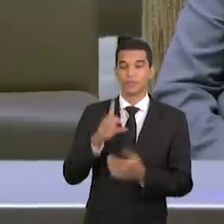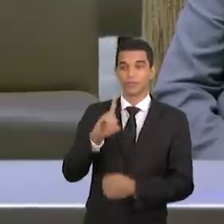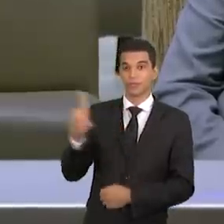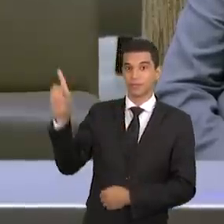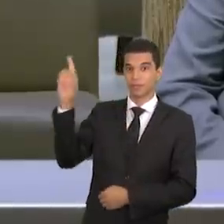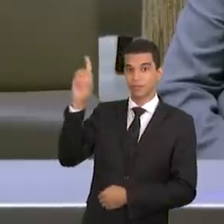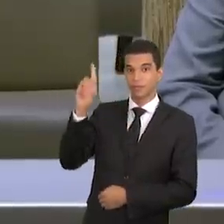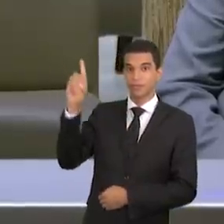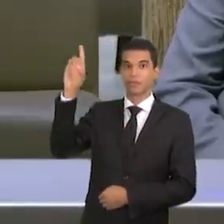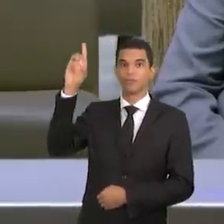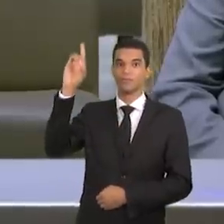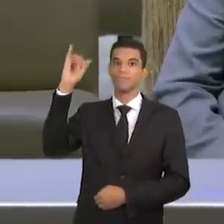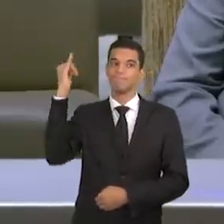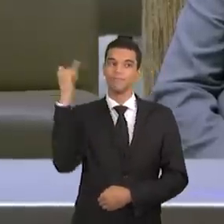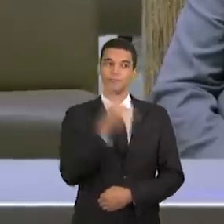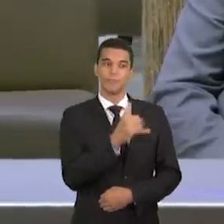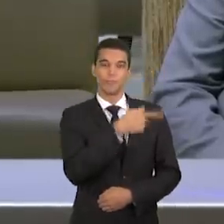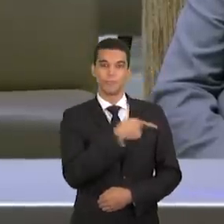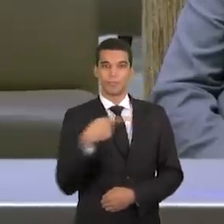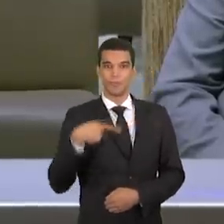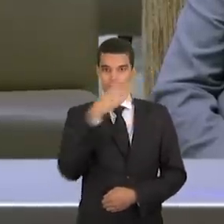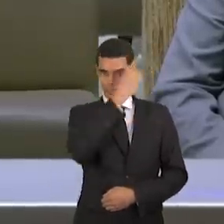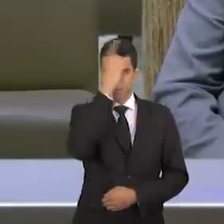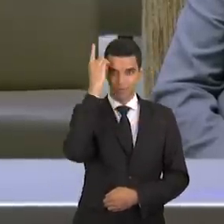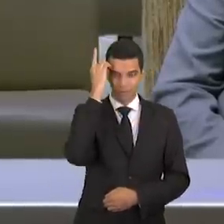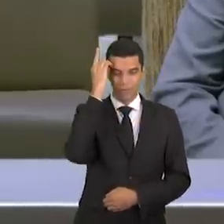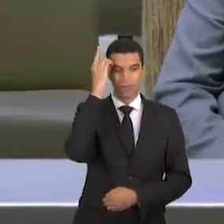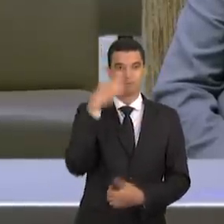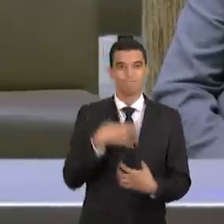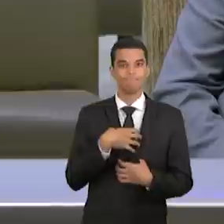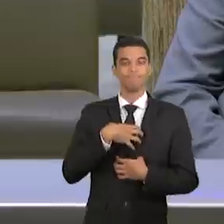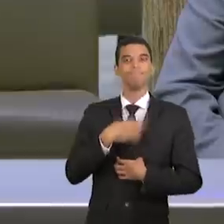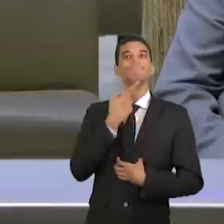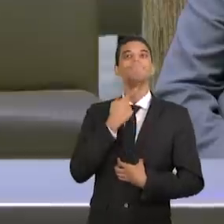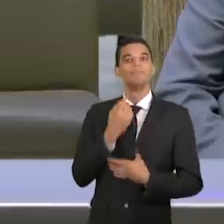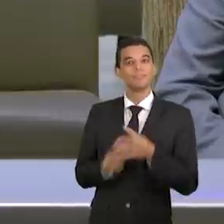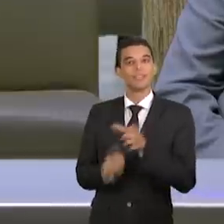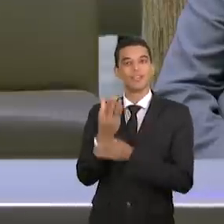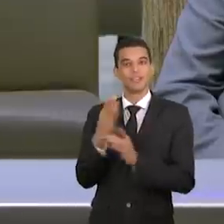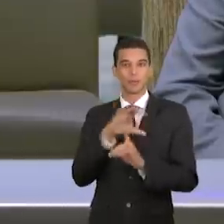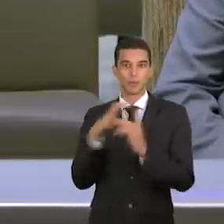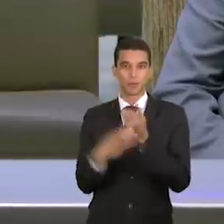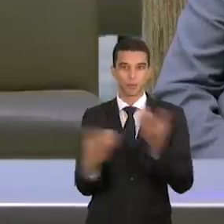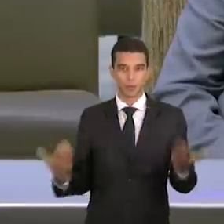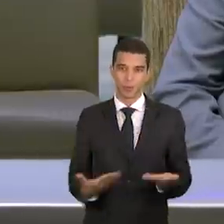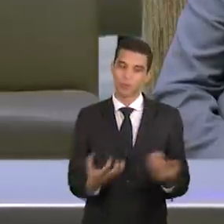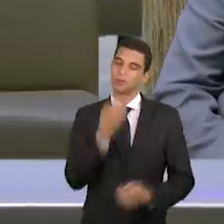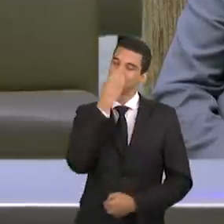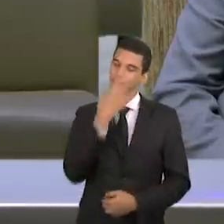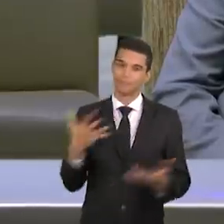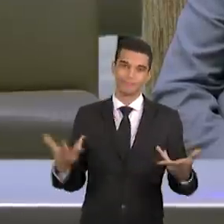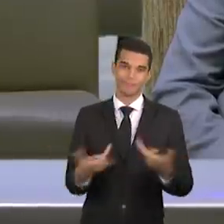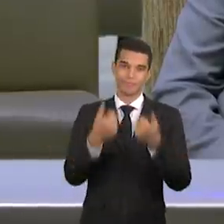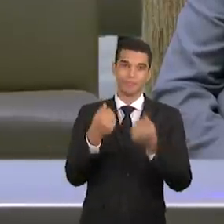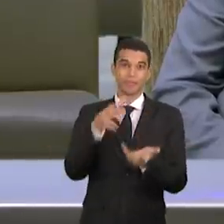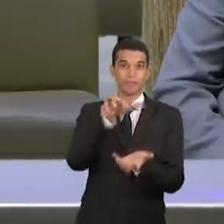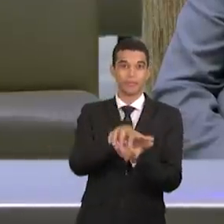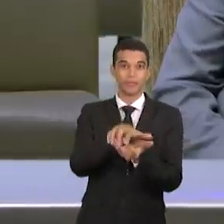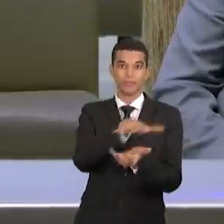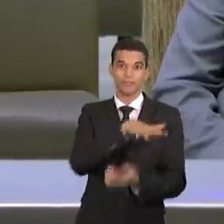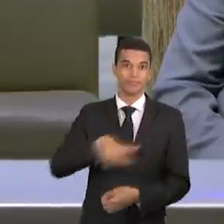no coração do pastor uma bênção para a mocidade em todo o nosso estado, nomeadamente aqui na